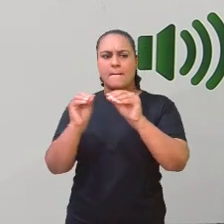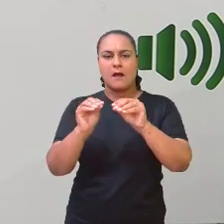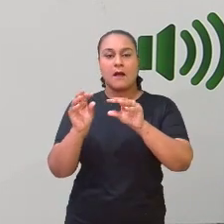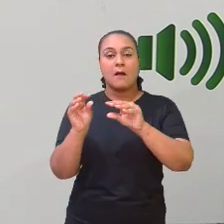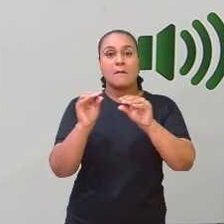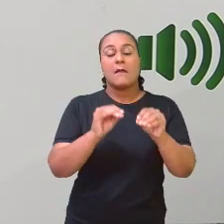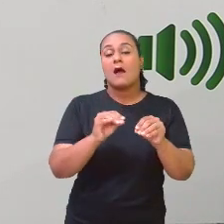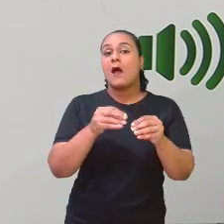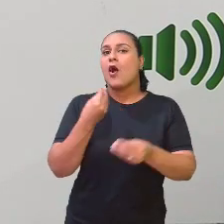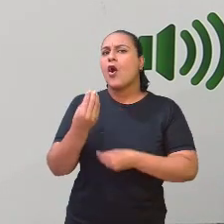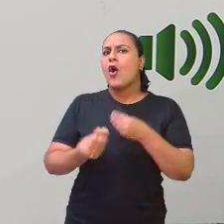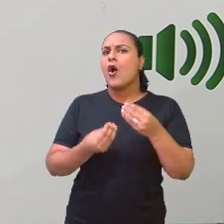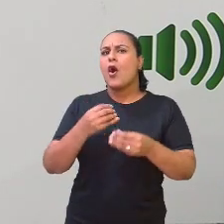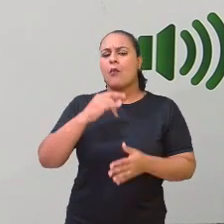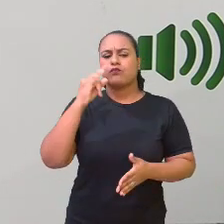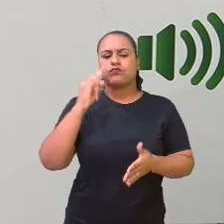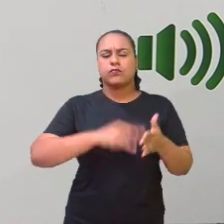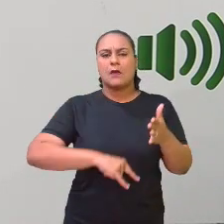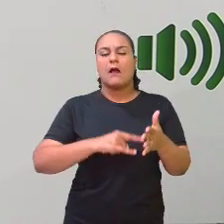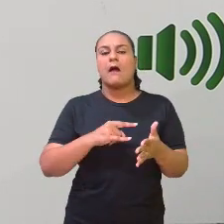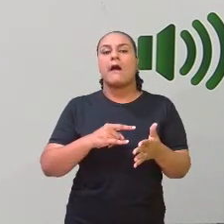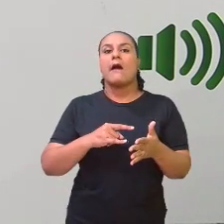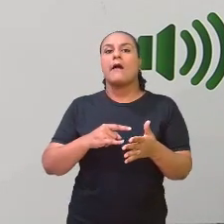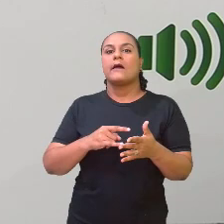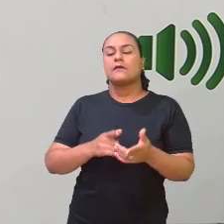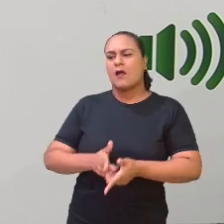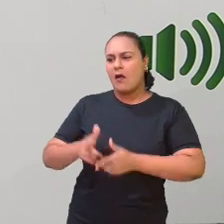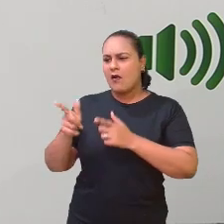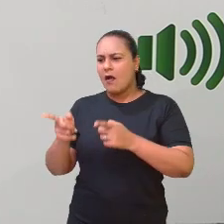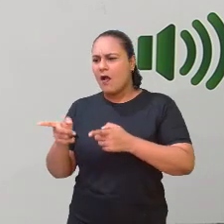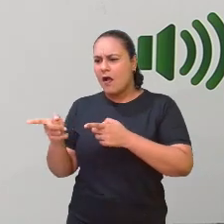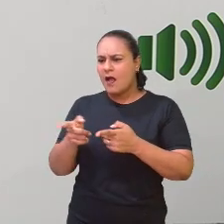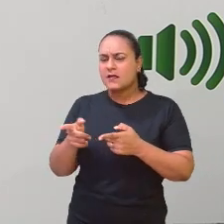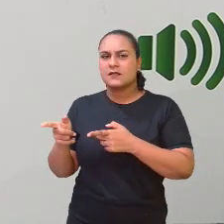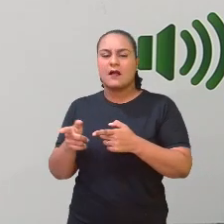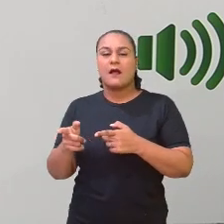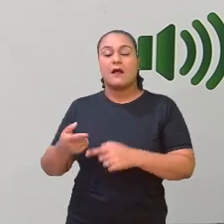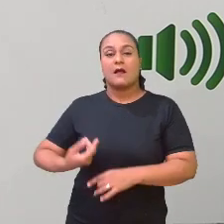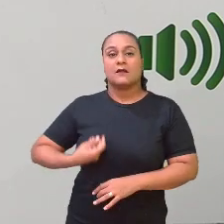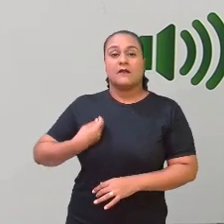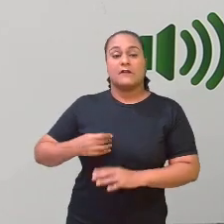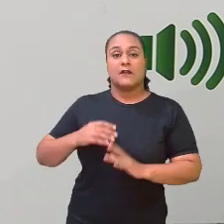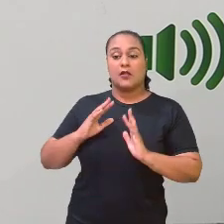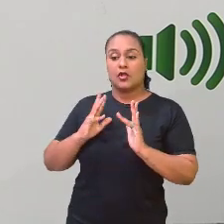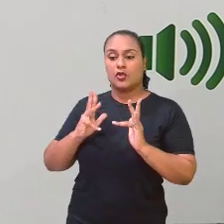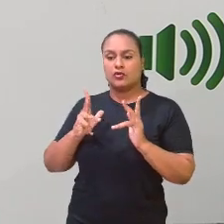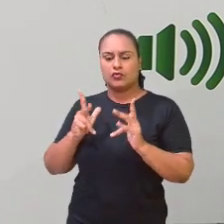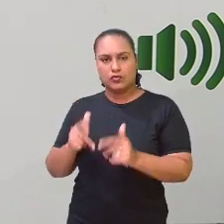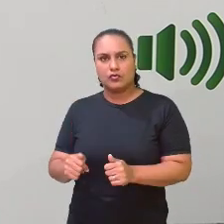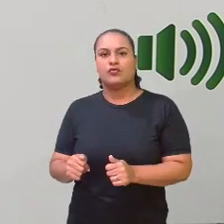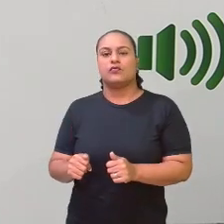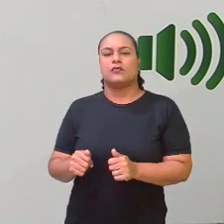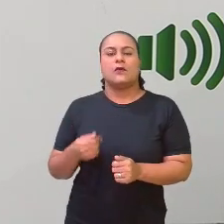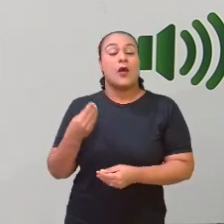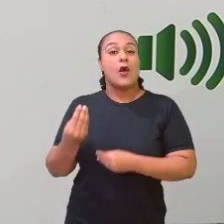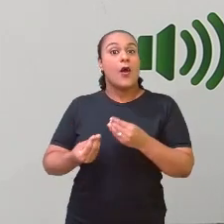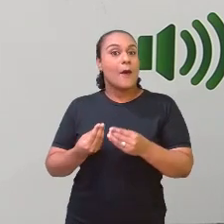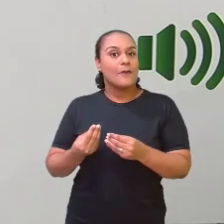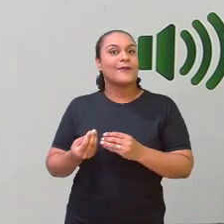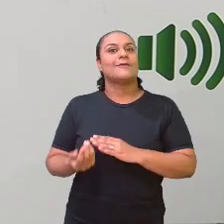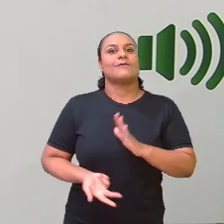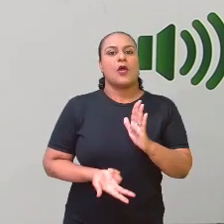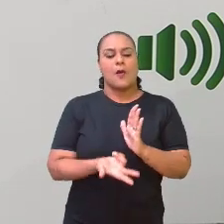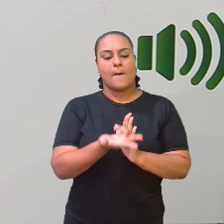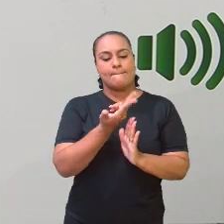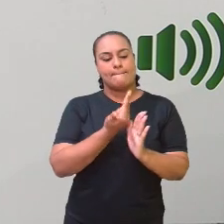registravam as suas caçadas, a vida, tudo que eles resolviam através de